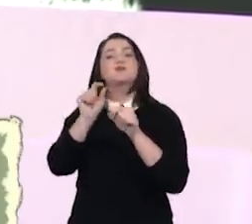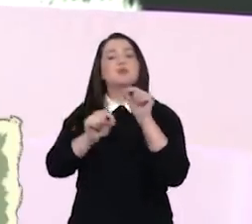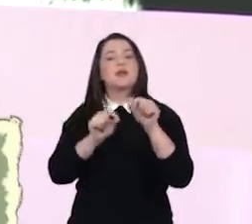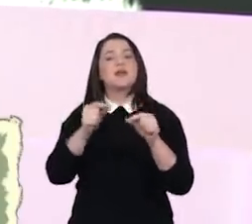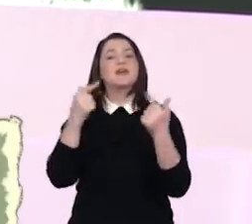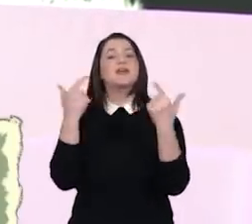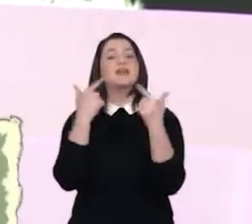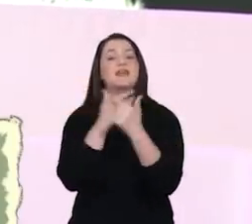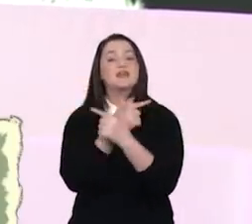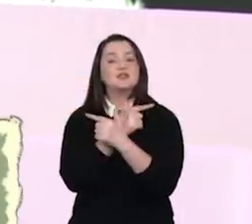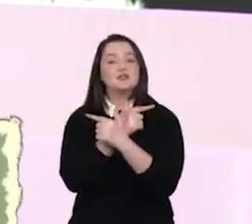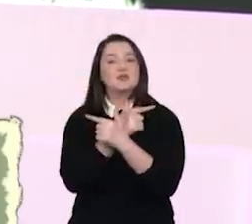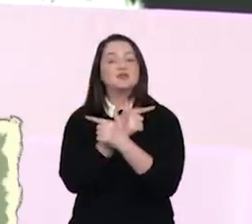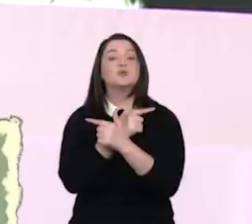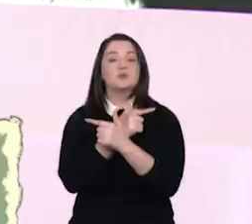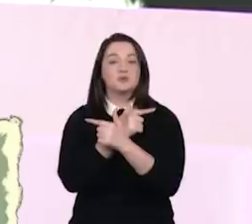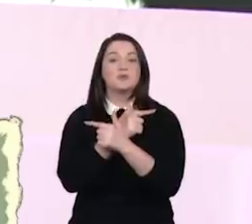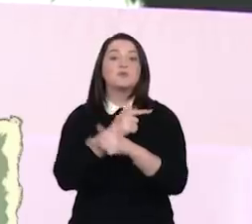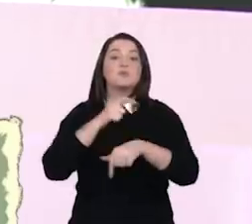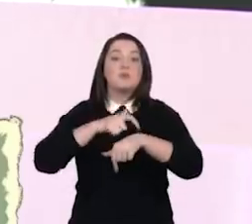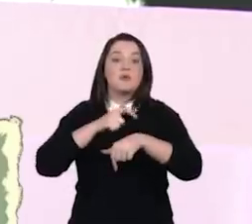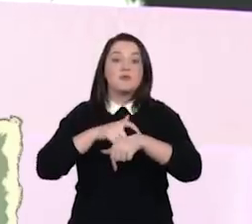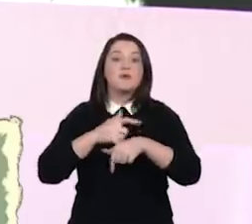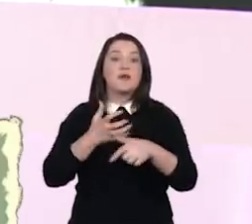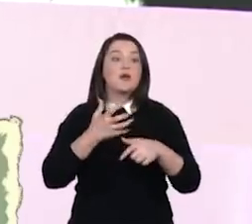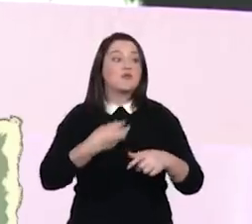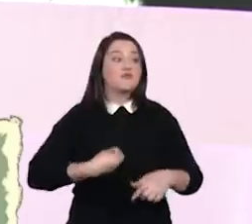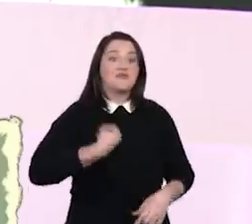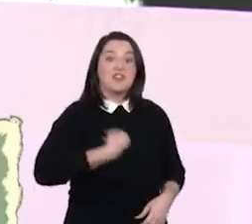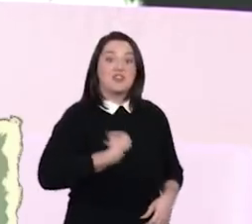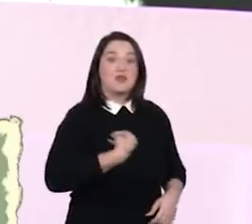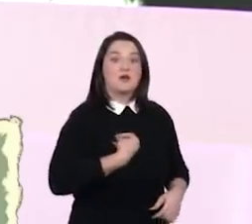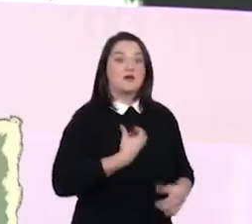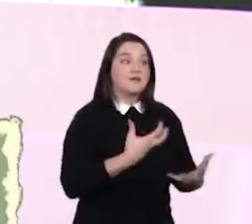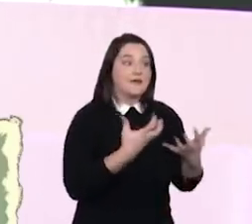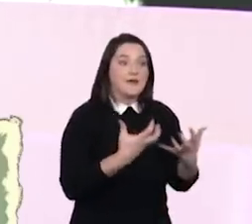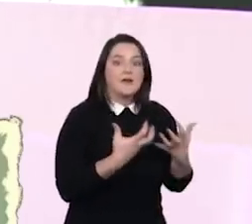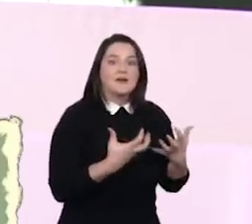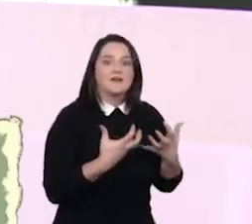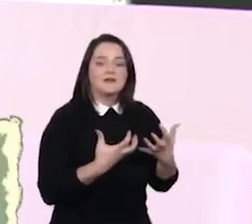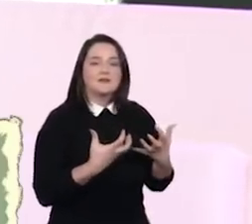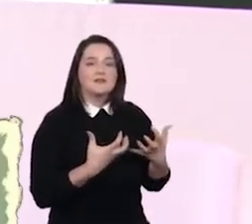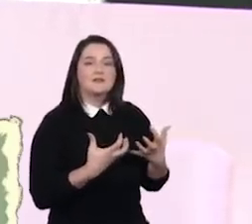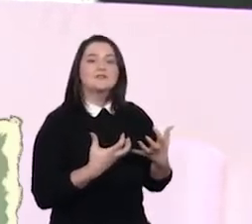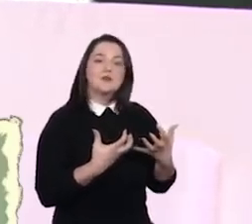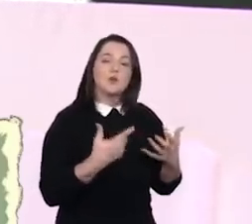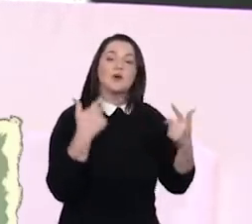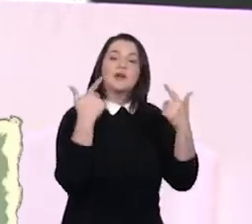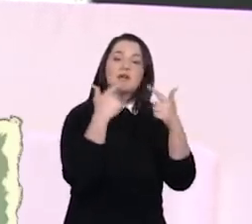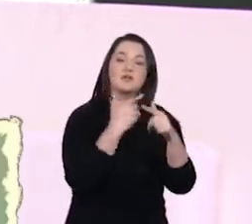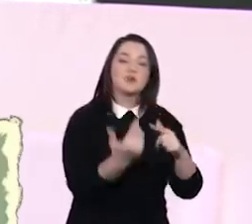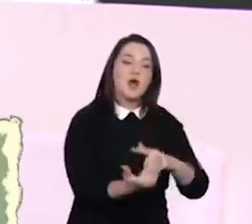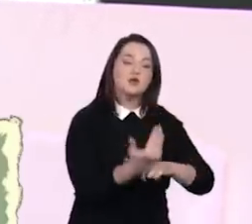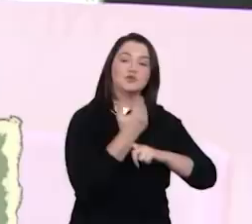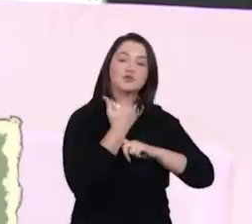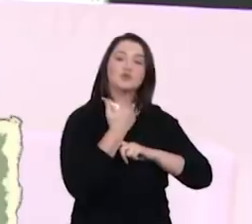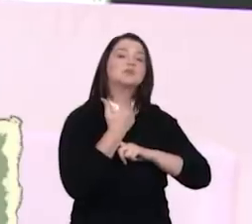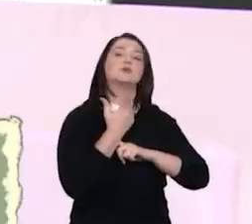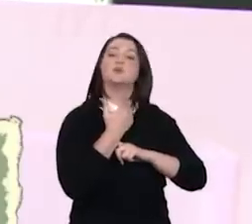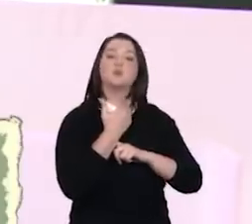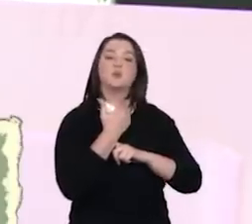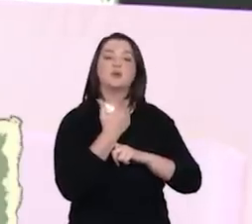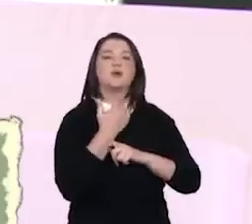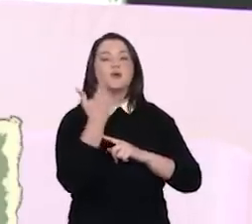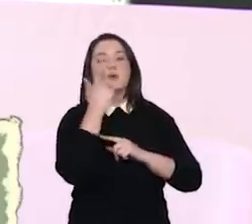do riso na luta pela própria sobrevivência. E aí o riso ajudava a pessoa a conseguir